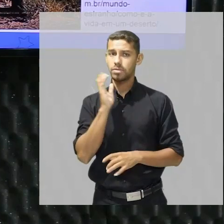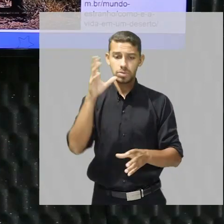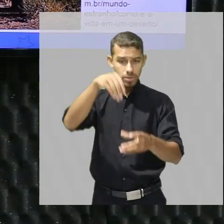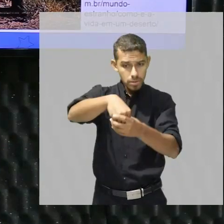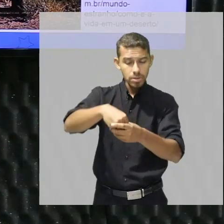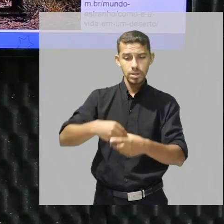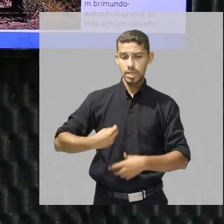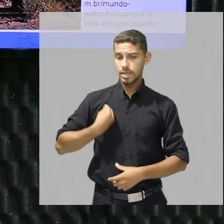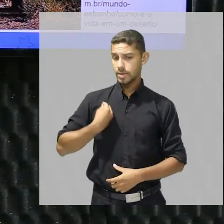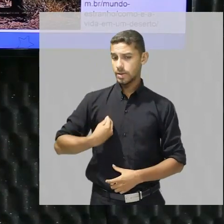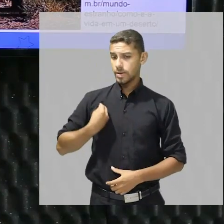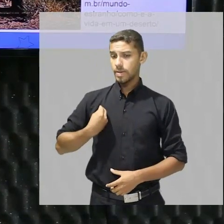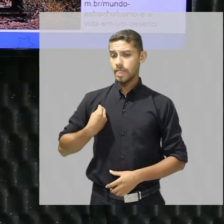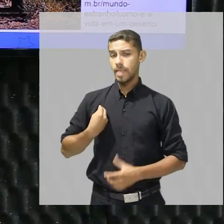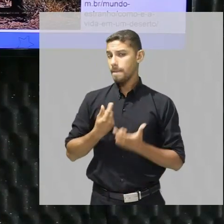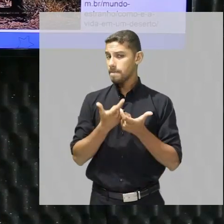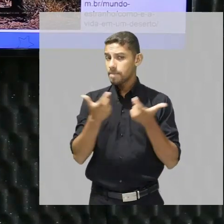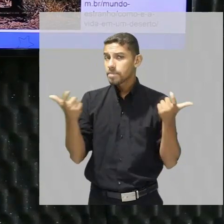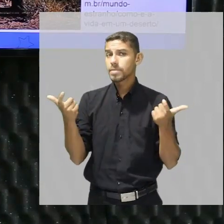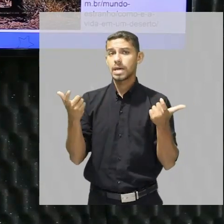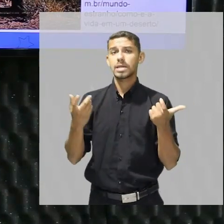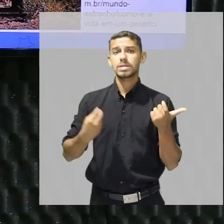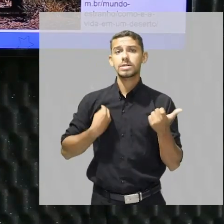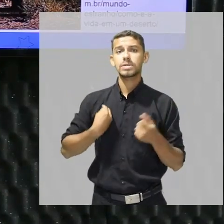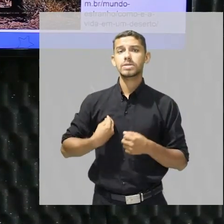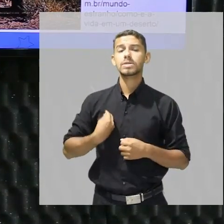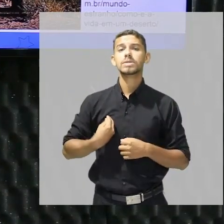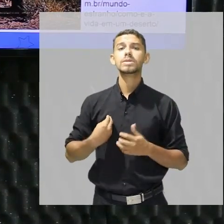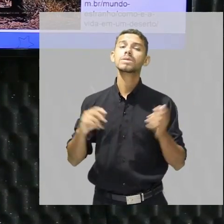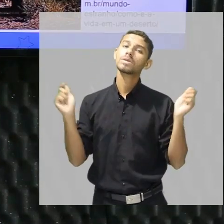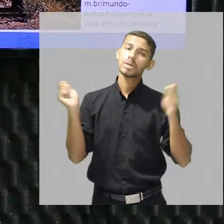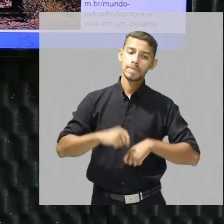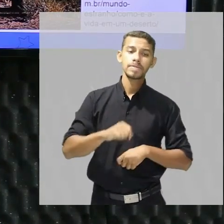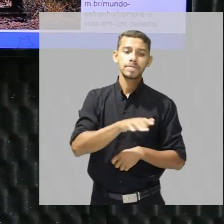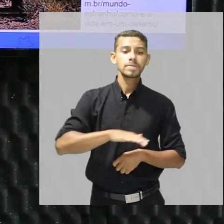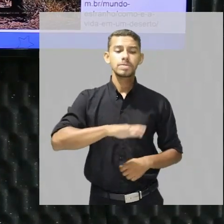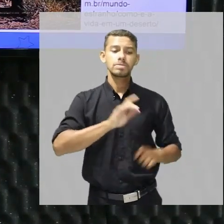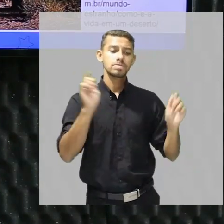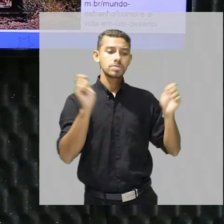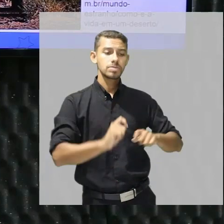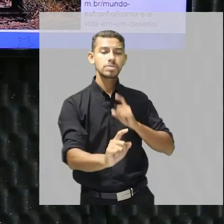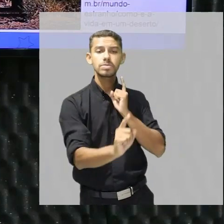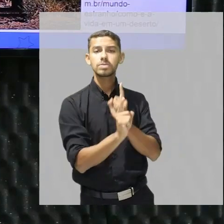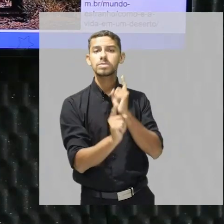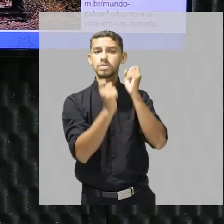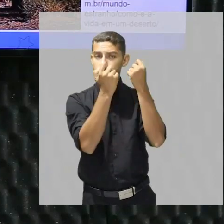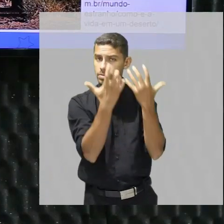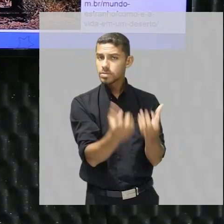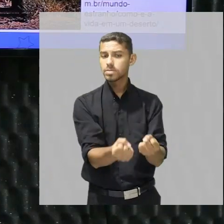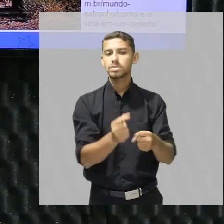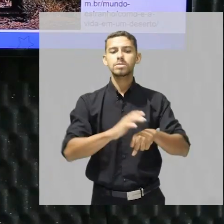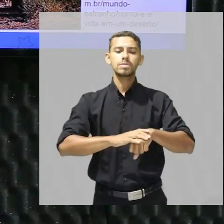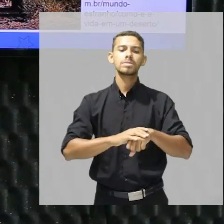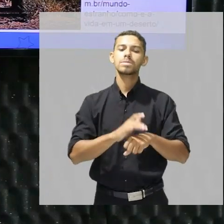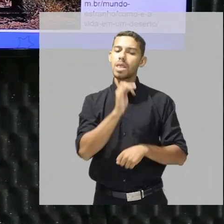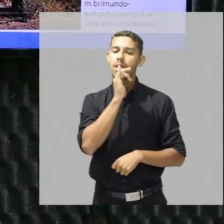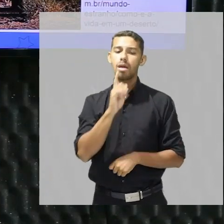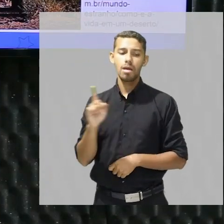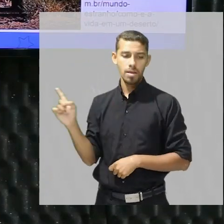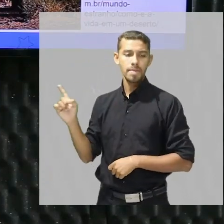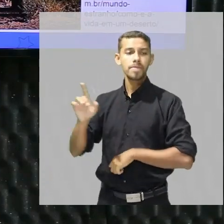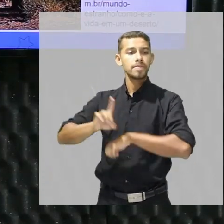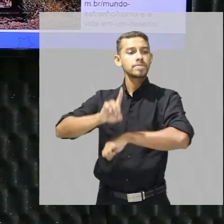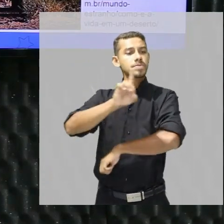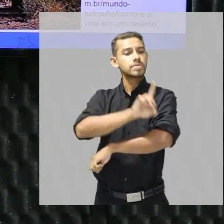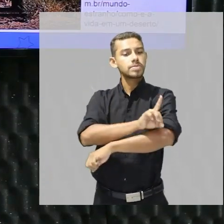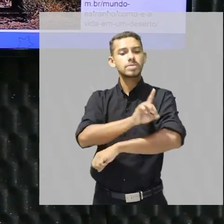daquela realidade é o máximo de seres vivos que aquele ambiente pode suportar. Então, por exemplo, um deserto como esse aqui,